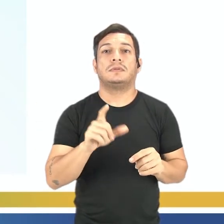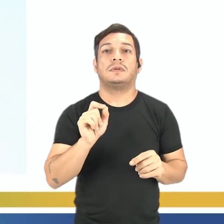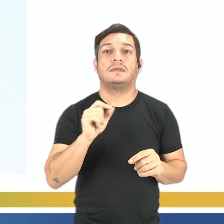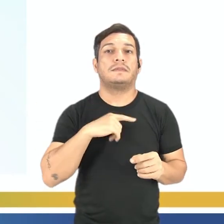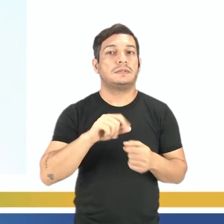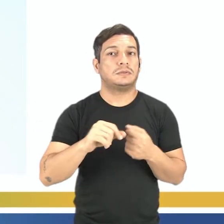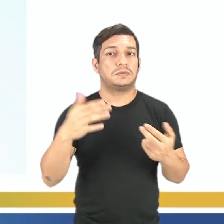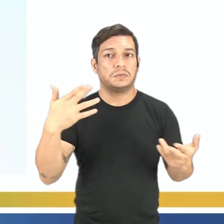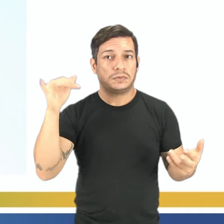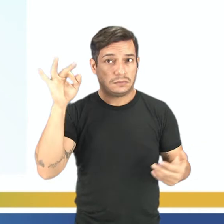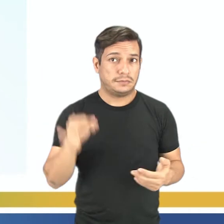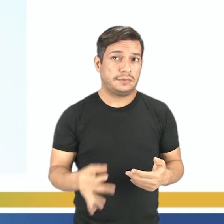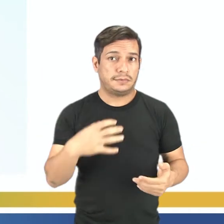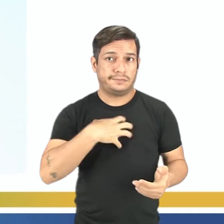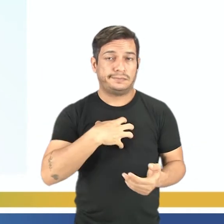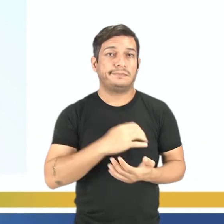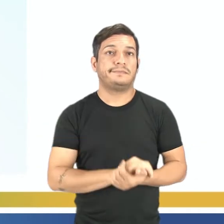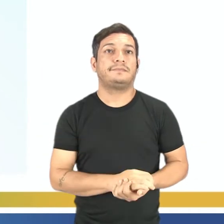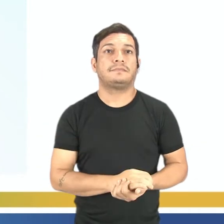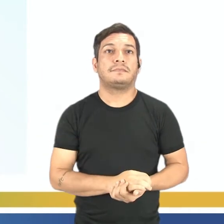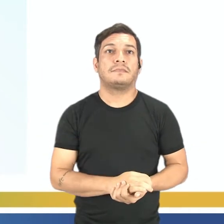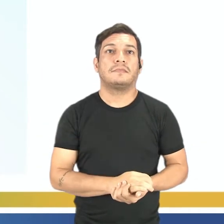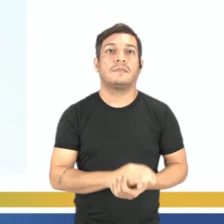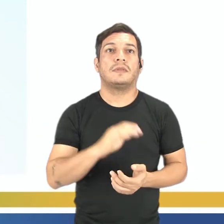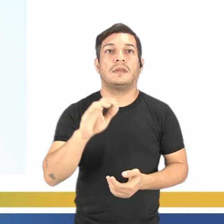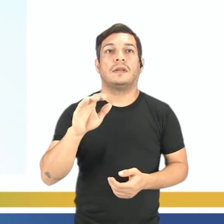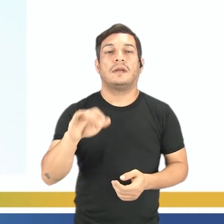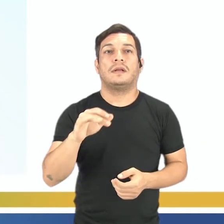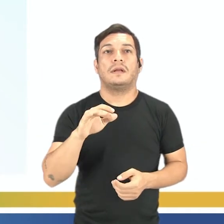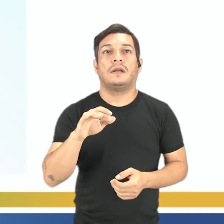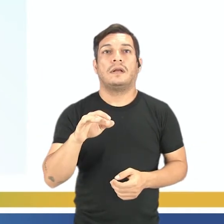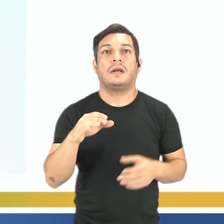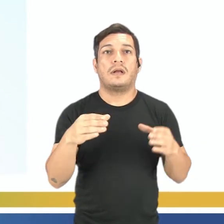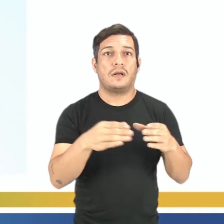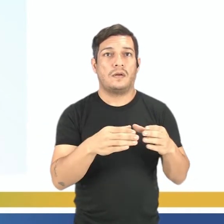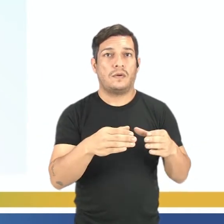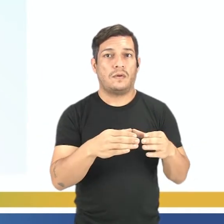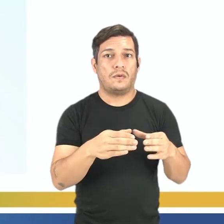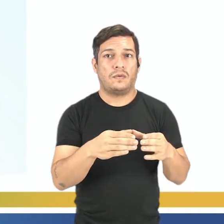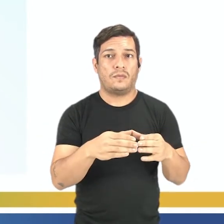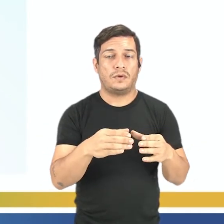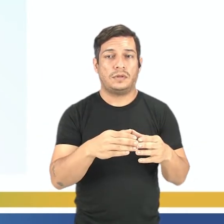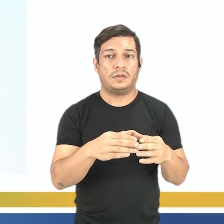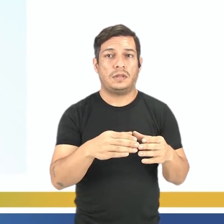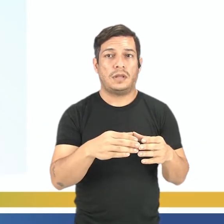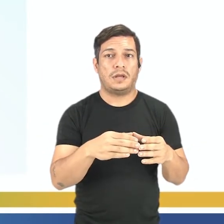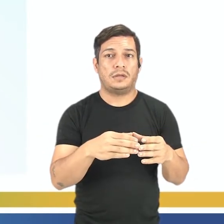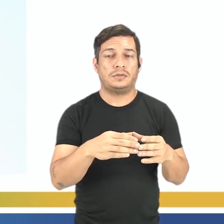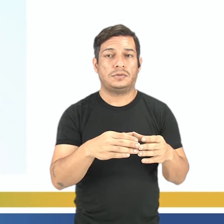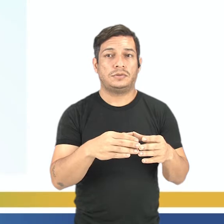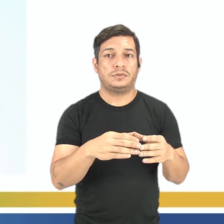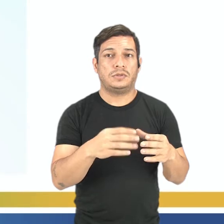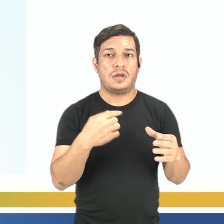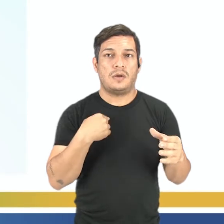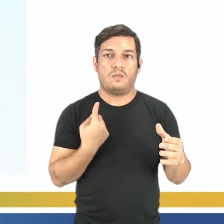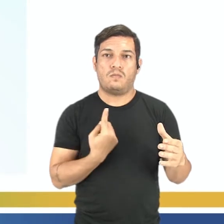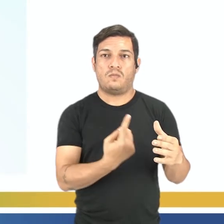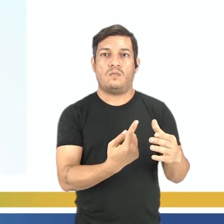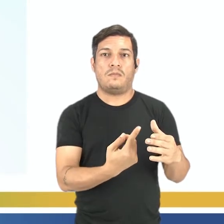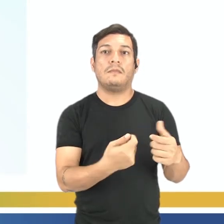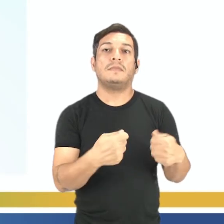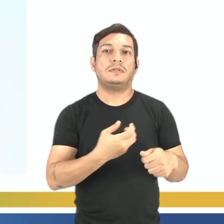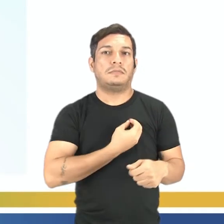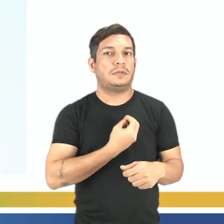devemos também fazer a coisa certa. Outra coisa, acionar a comunidade, mas também